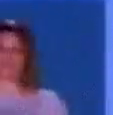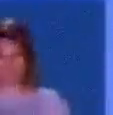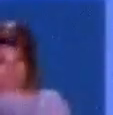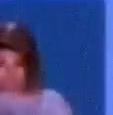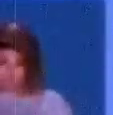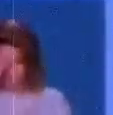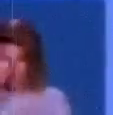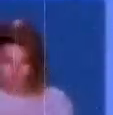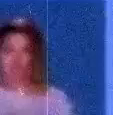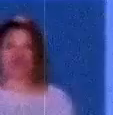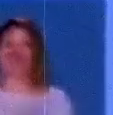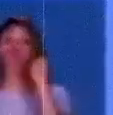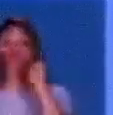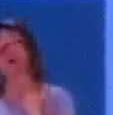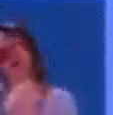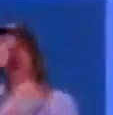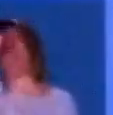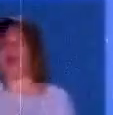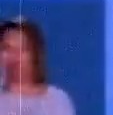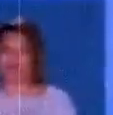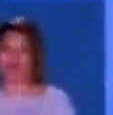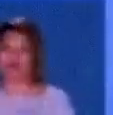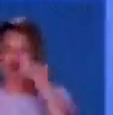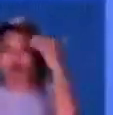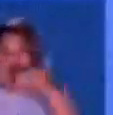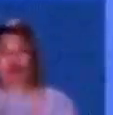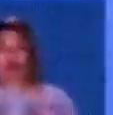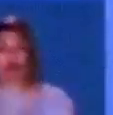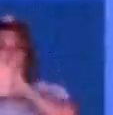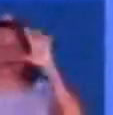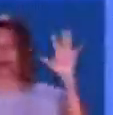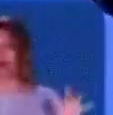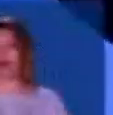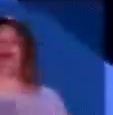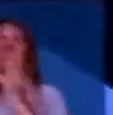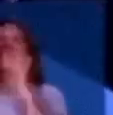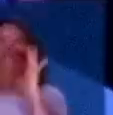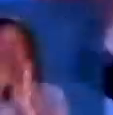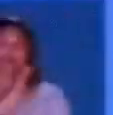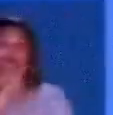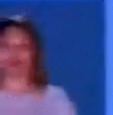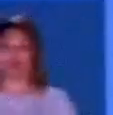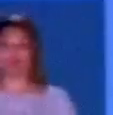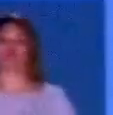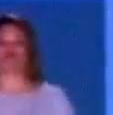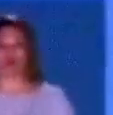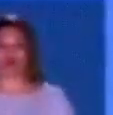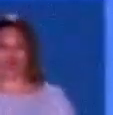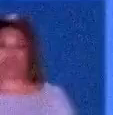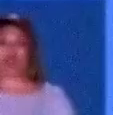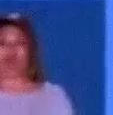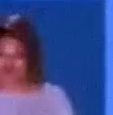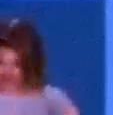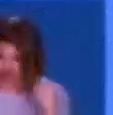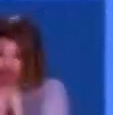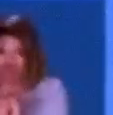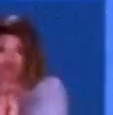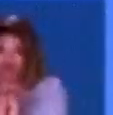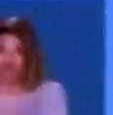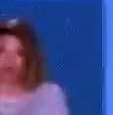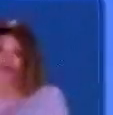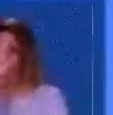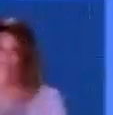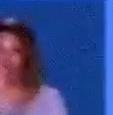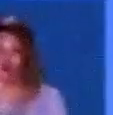impossível agradar a Deus. Toda a honra e toda a glória será dada para o nosso Senhor Jesus Cristo. Dizer a todos que juntos somos fortes, que nenhum